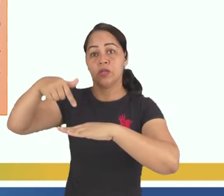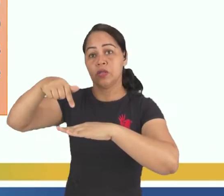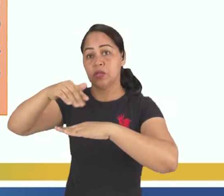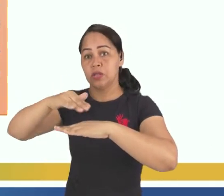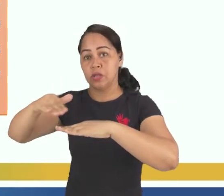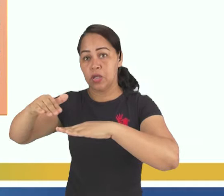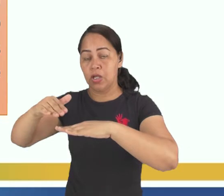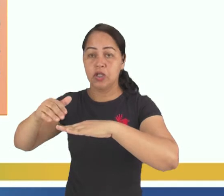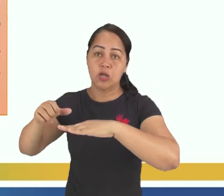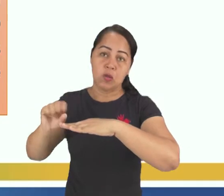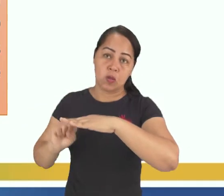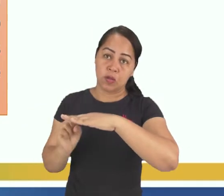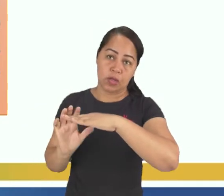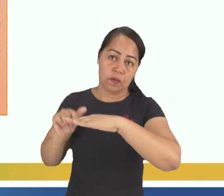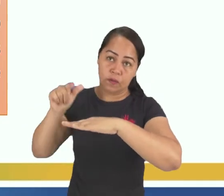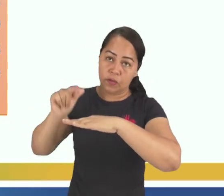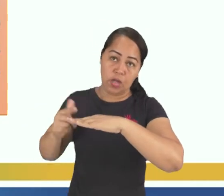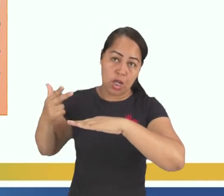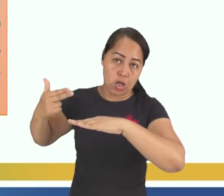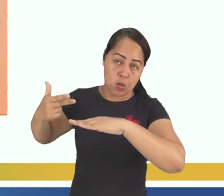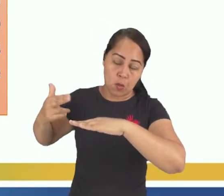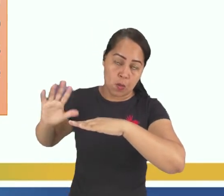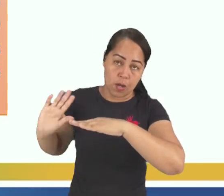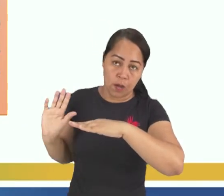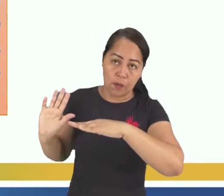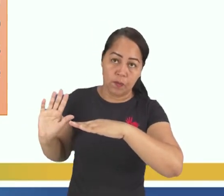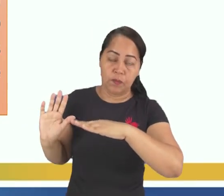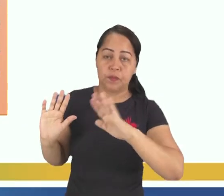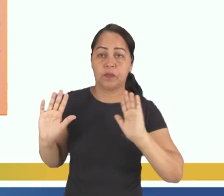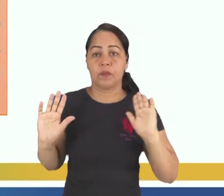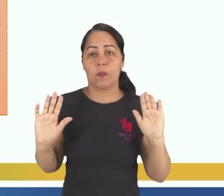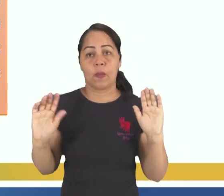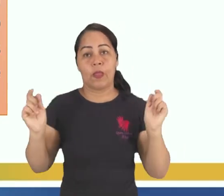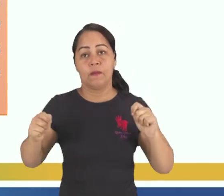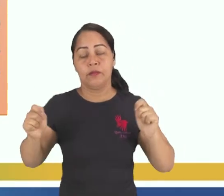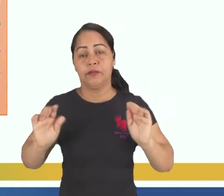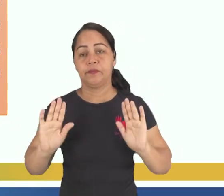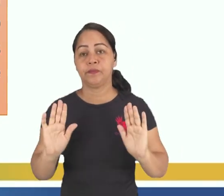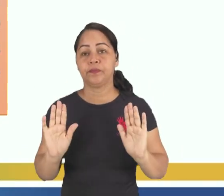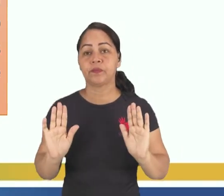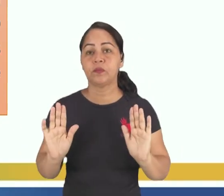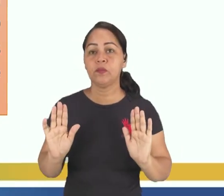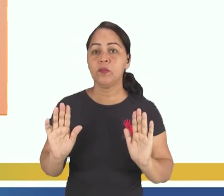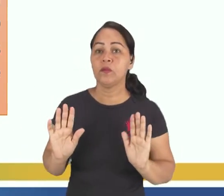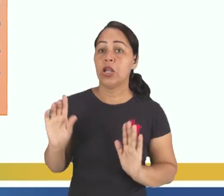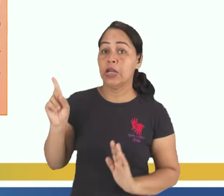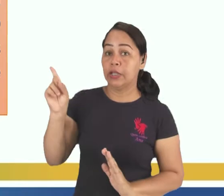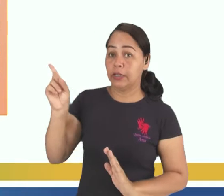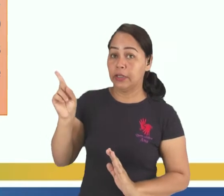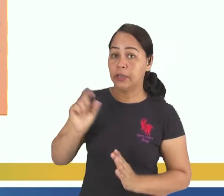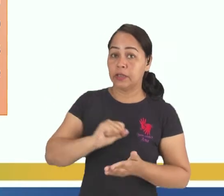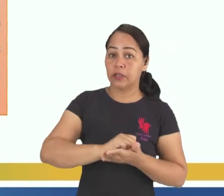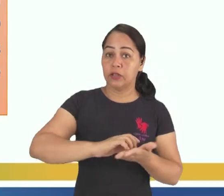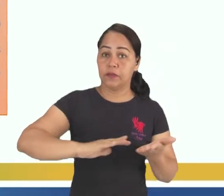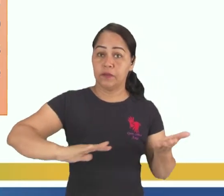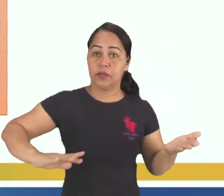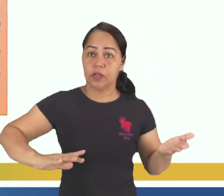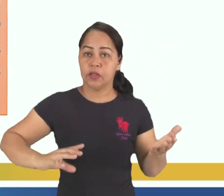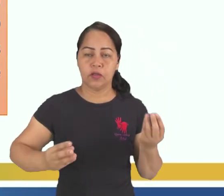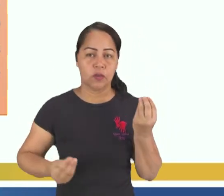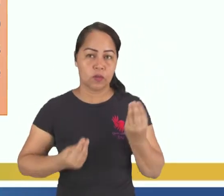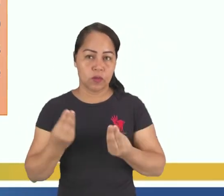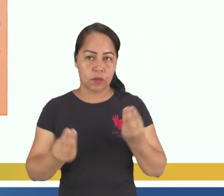7/8. E aí você compara esses valores. Também seria uma forma bem fácil aí de fazer. Eu aqui nesse exercício vou mostrar para